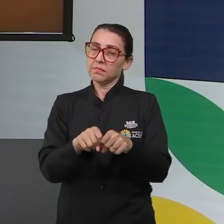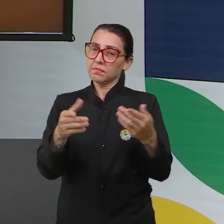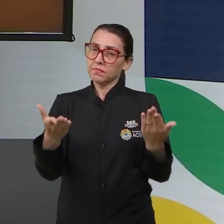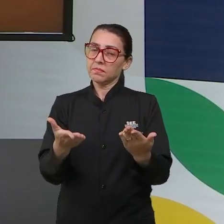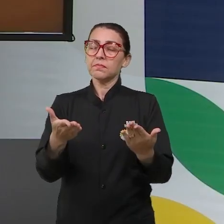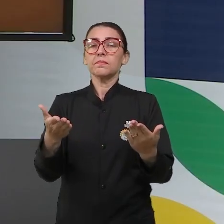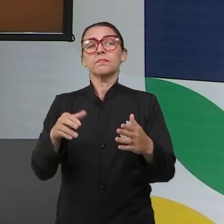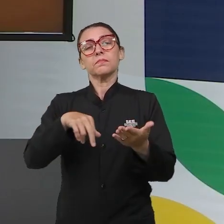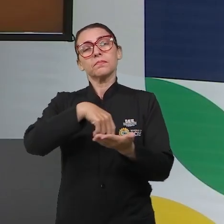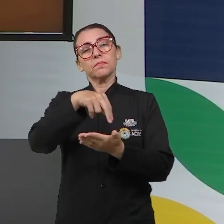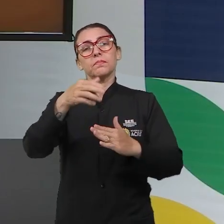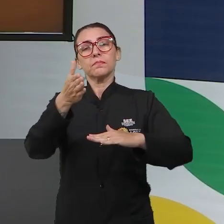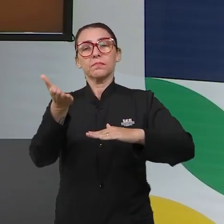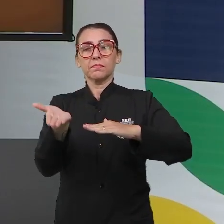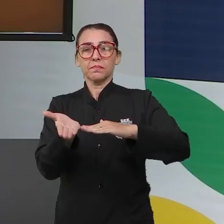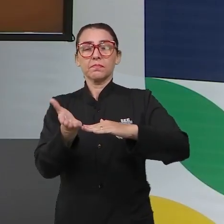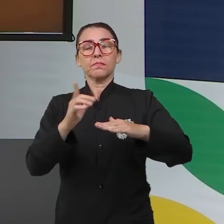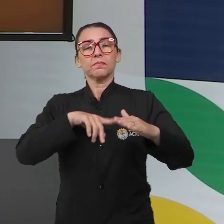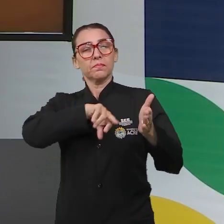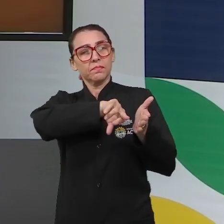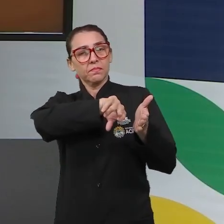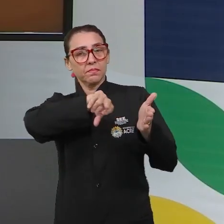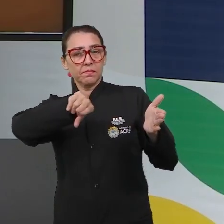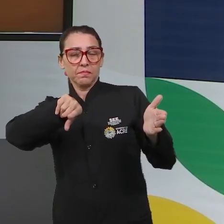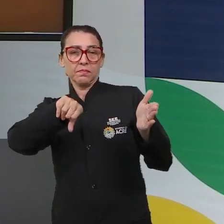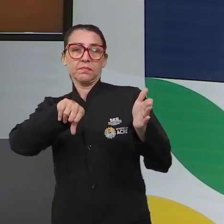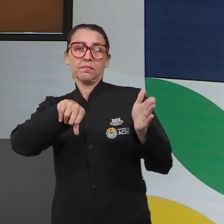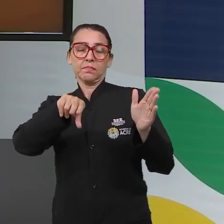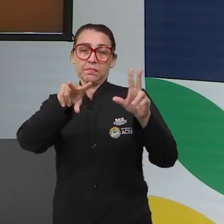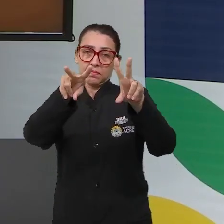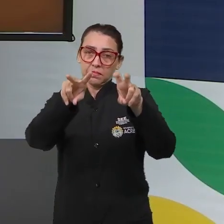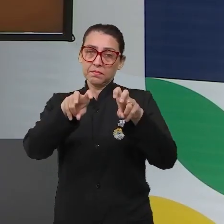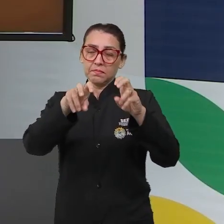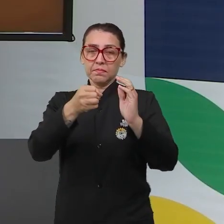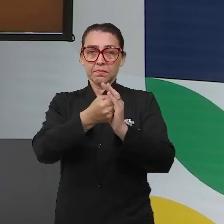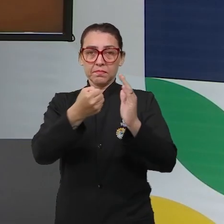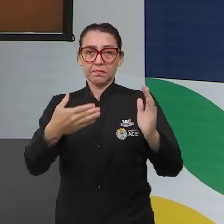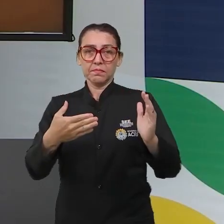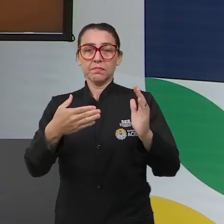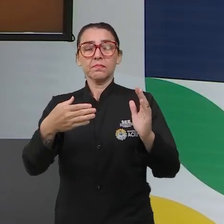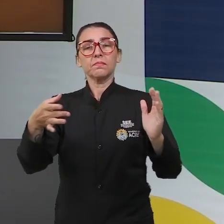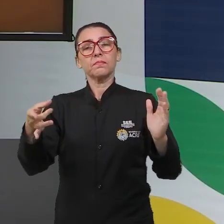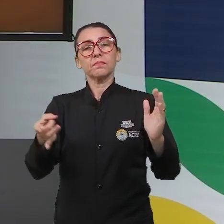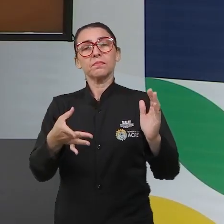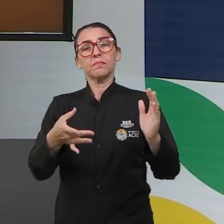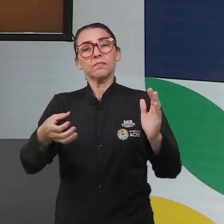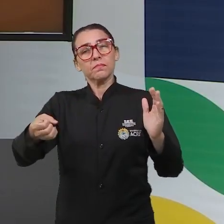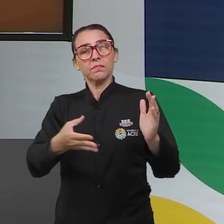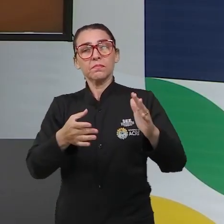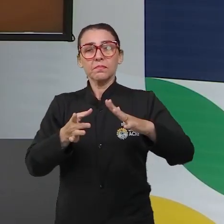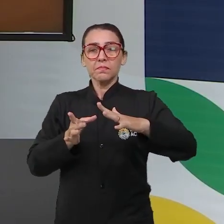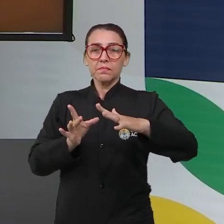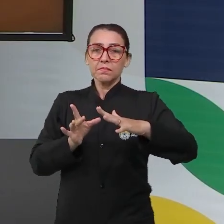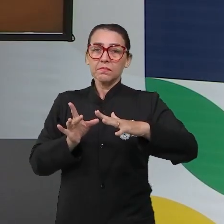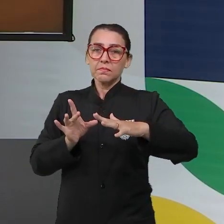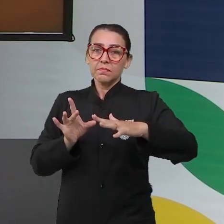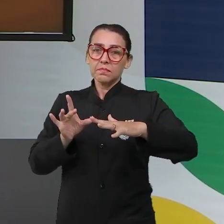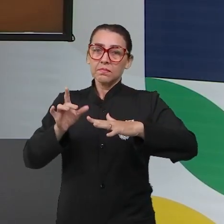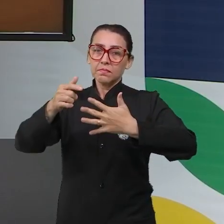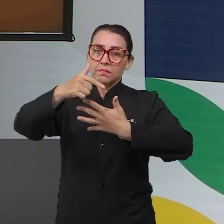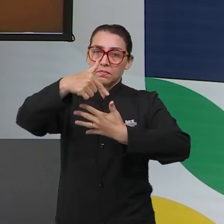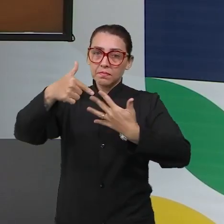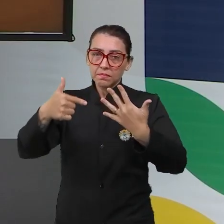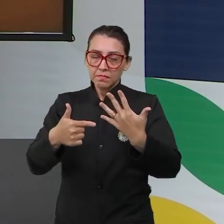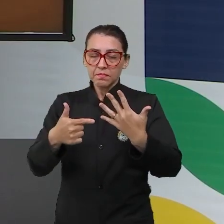traz uma diversidade de temas e de característica, traz elementos novos para contar essa história de uma